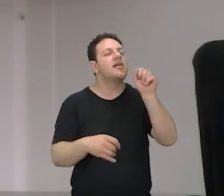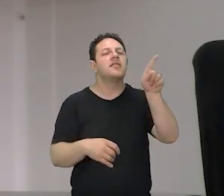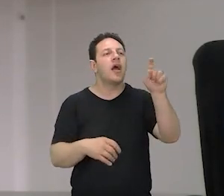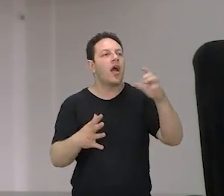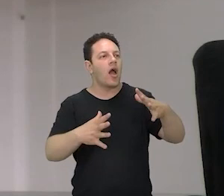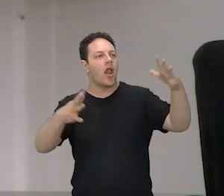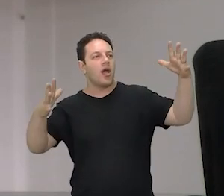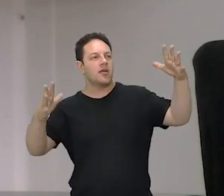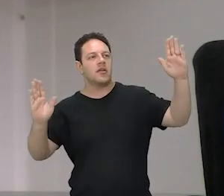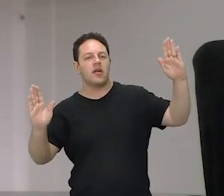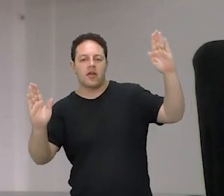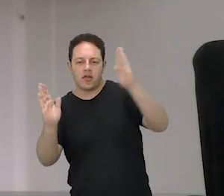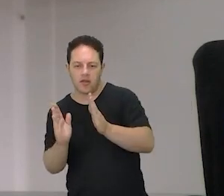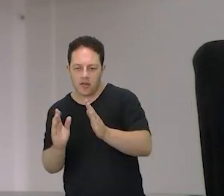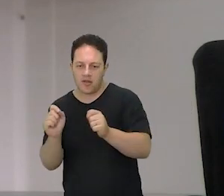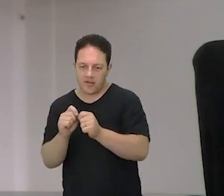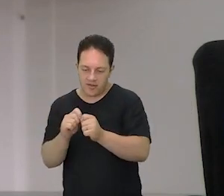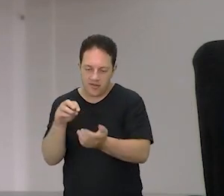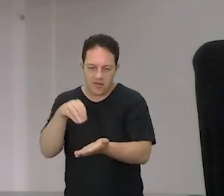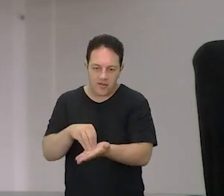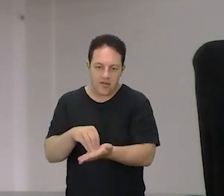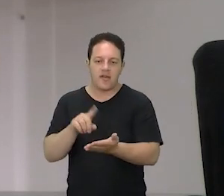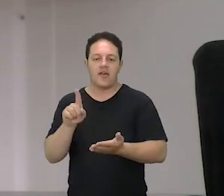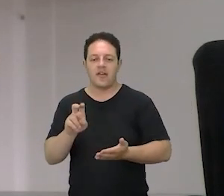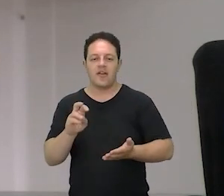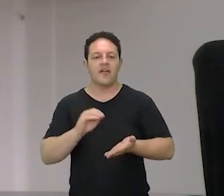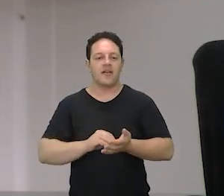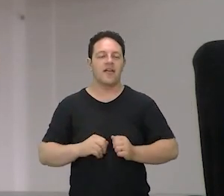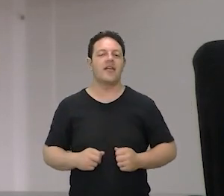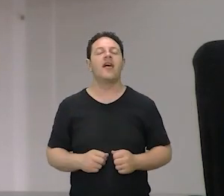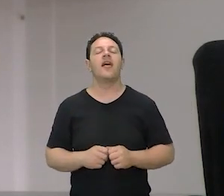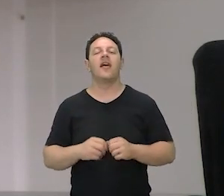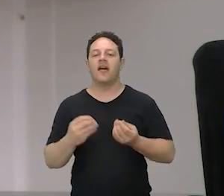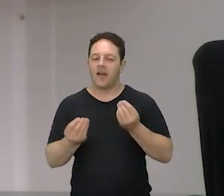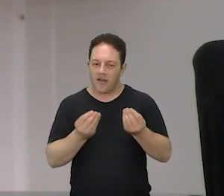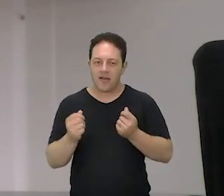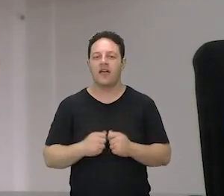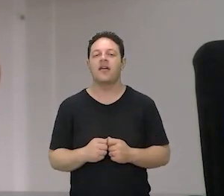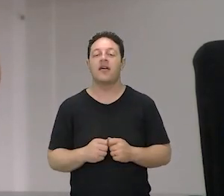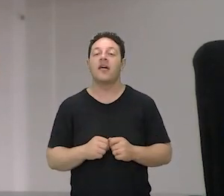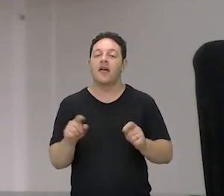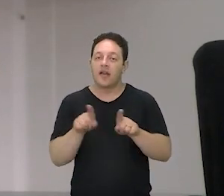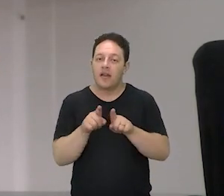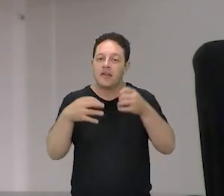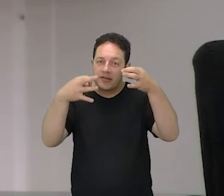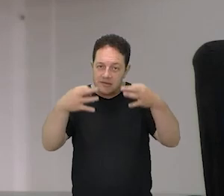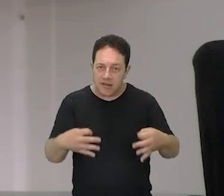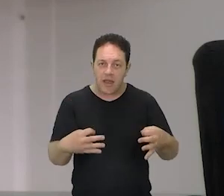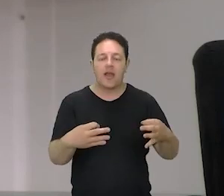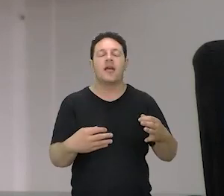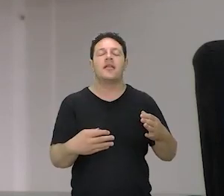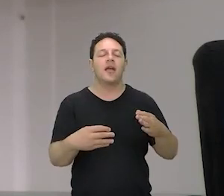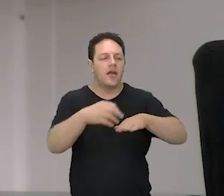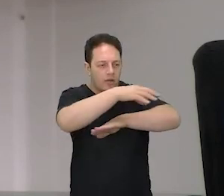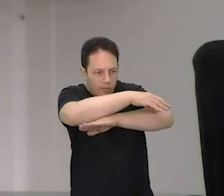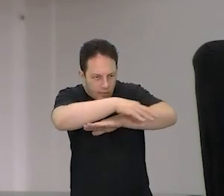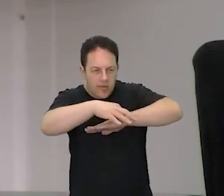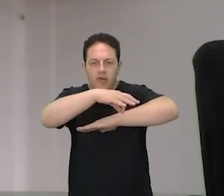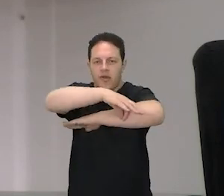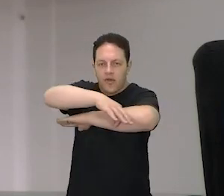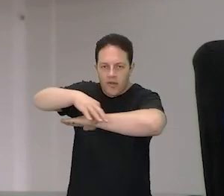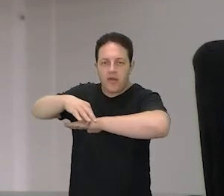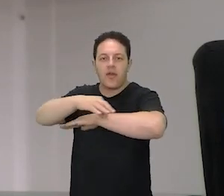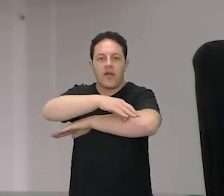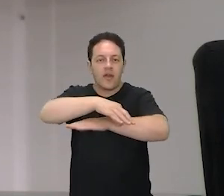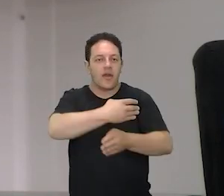medido, aferido, né? Teve esse comprometimento, o recorte das paredes. Eu